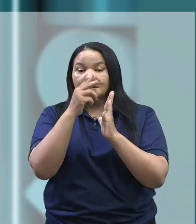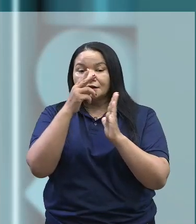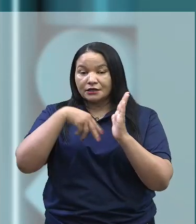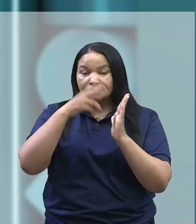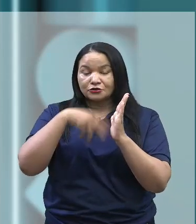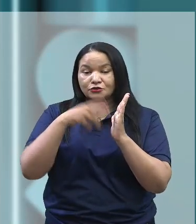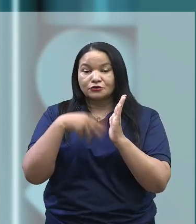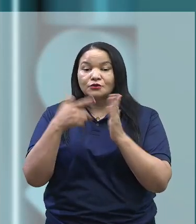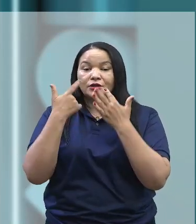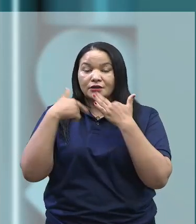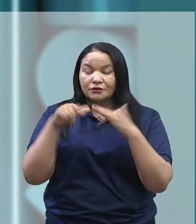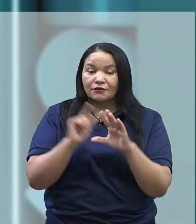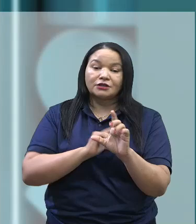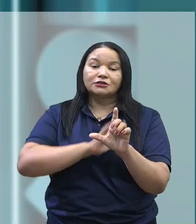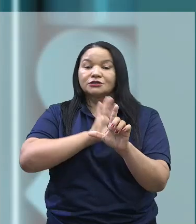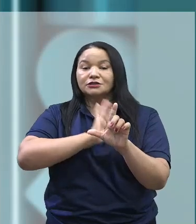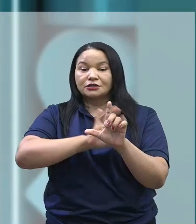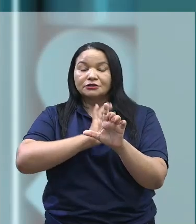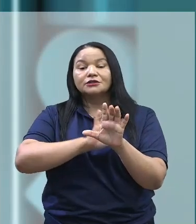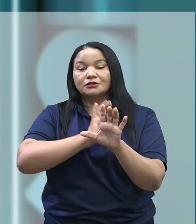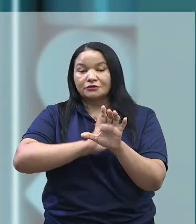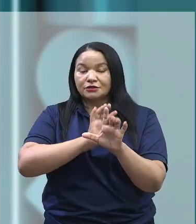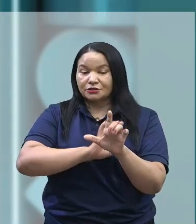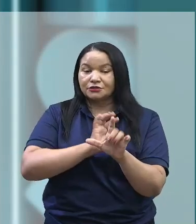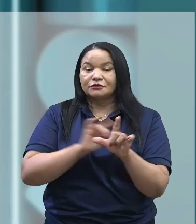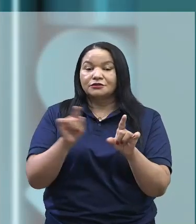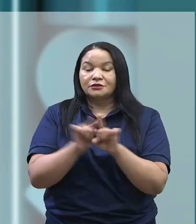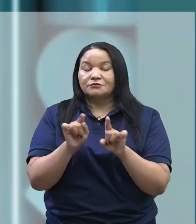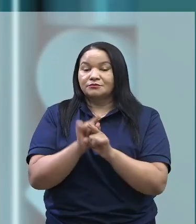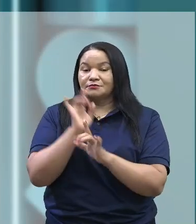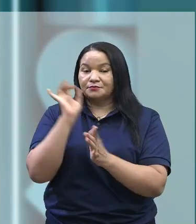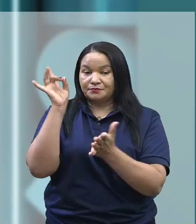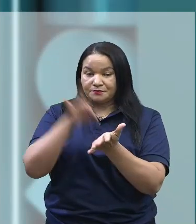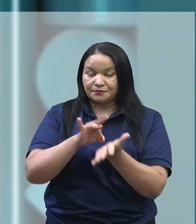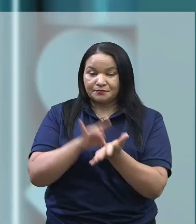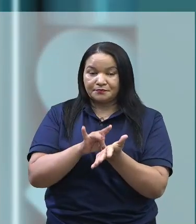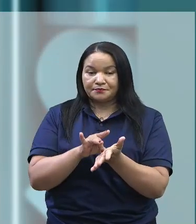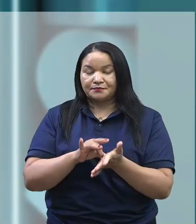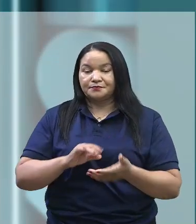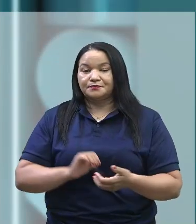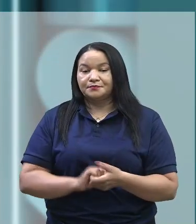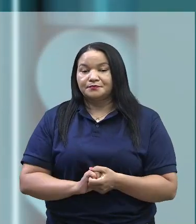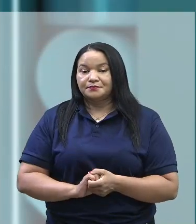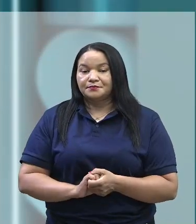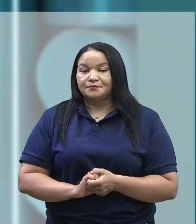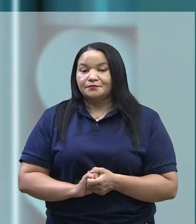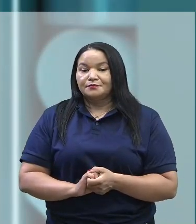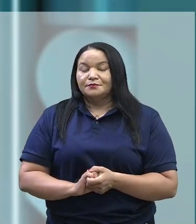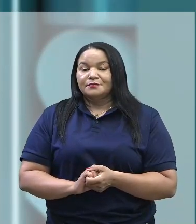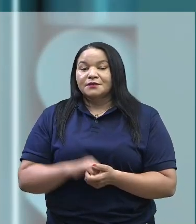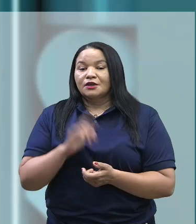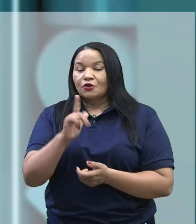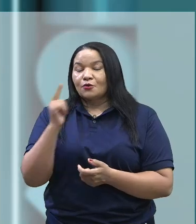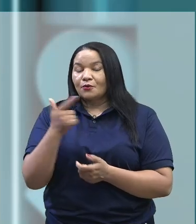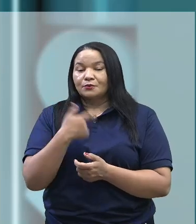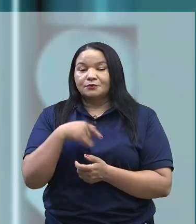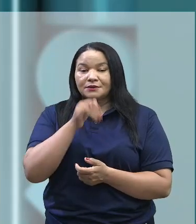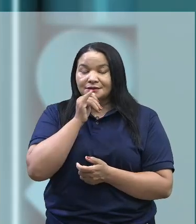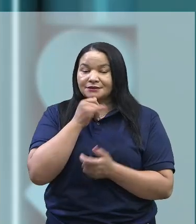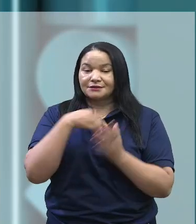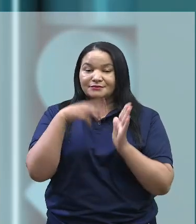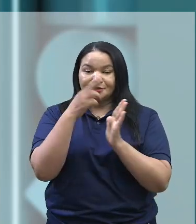linguagem denotativa e literal. Agora, nós vamos ver um outro exemplo de redação